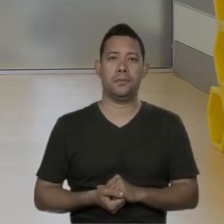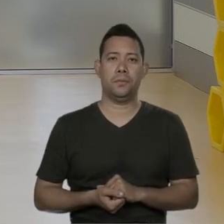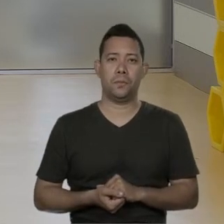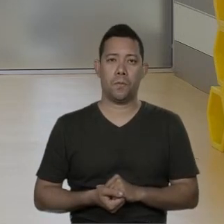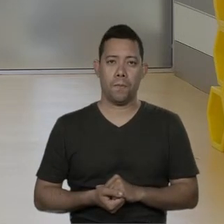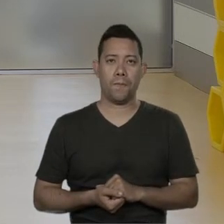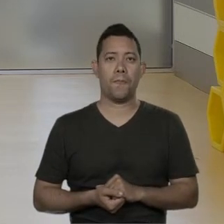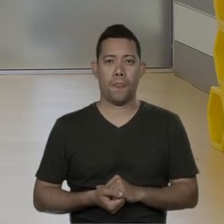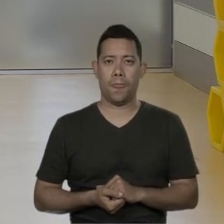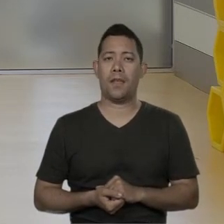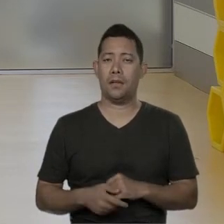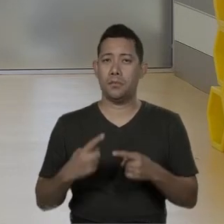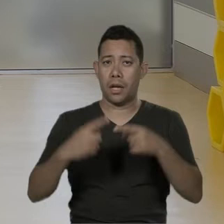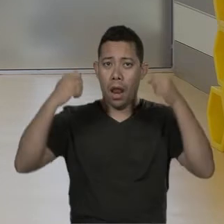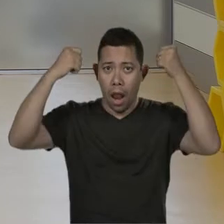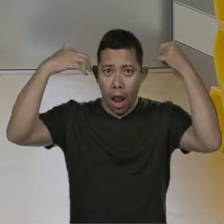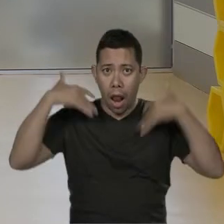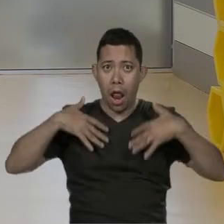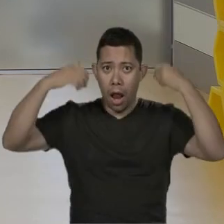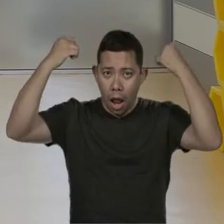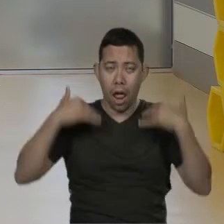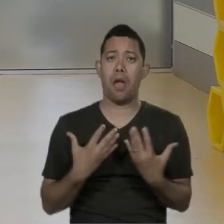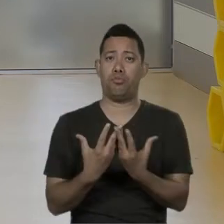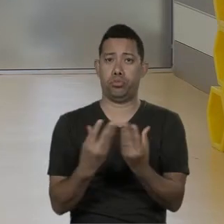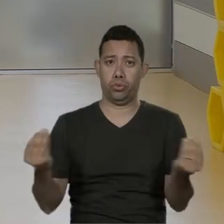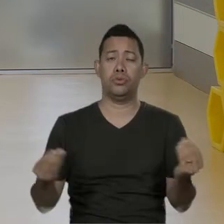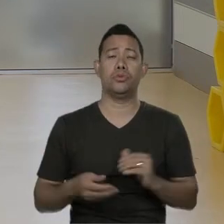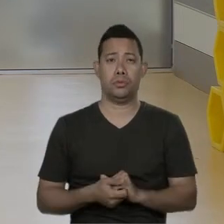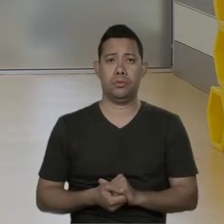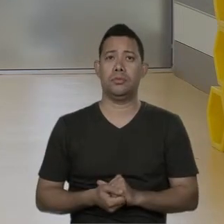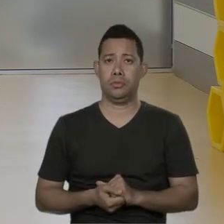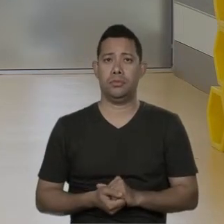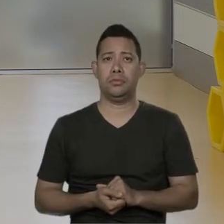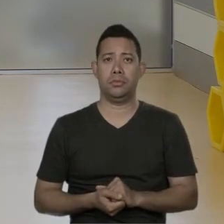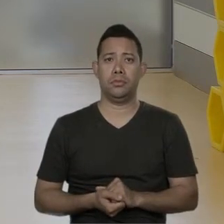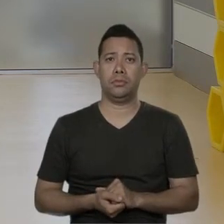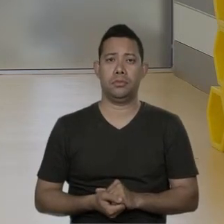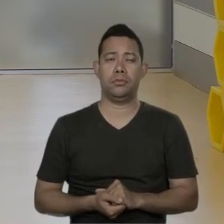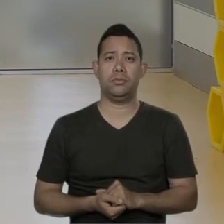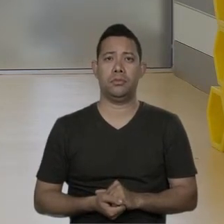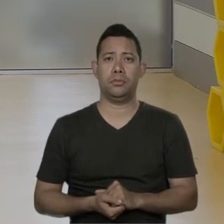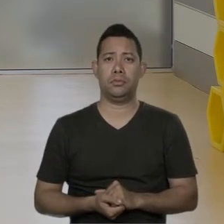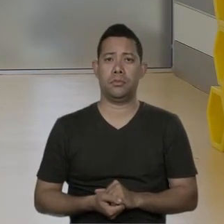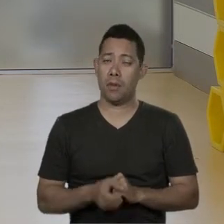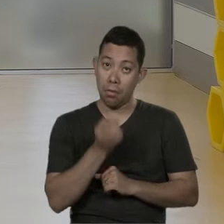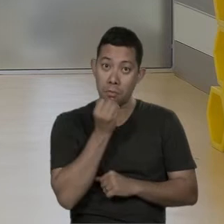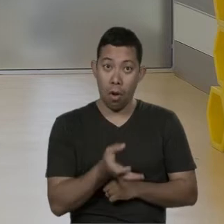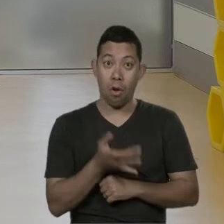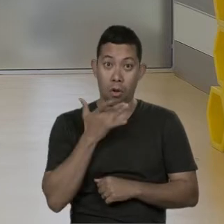A gente perde bastante suor numa aula de bike estacionária, né? De bicicleta estacionária. Isso é